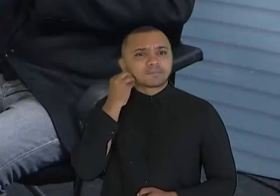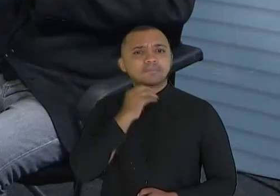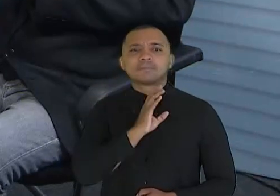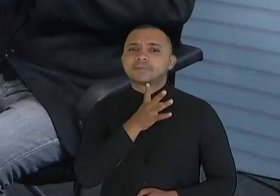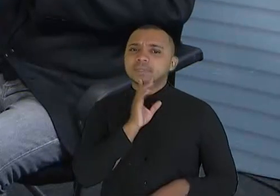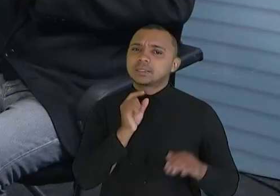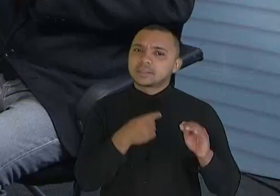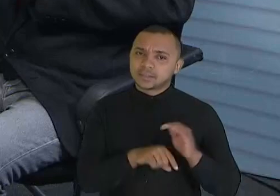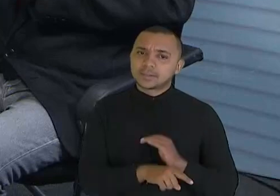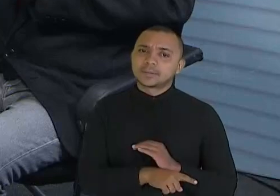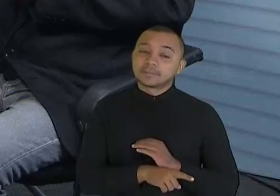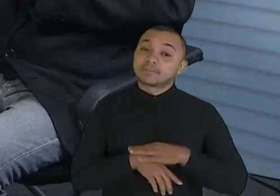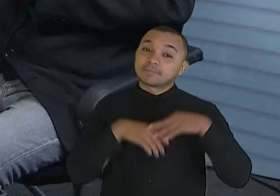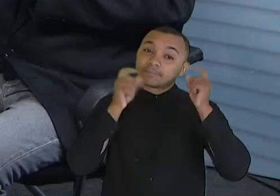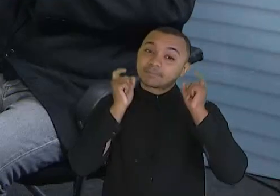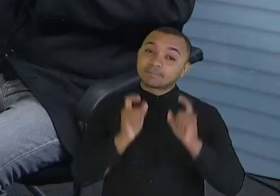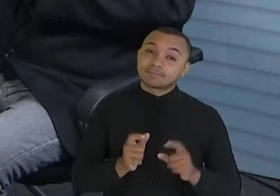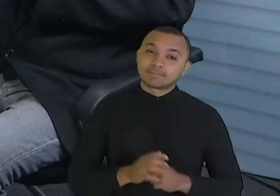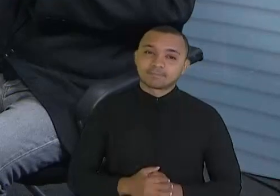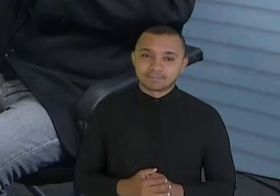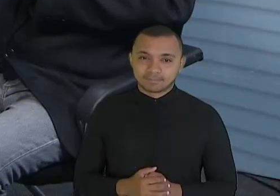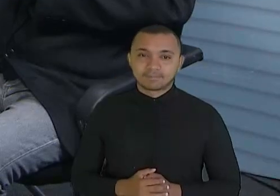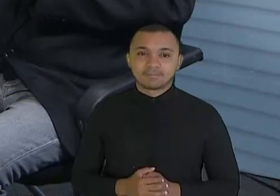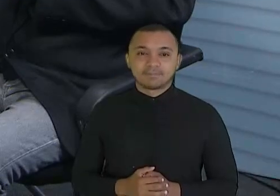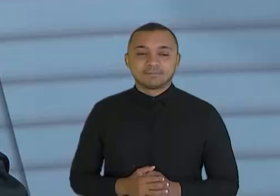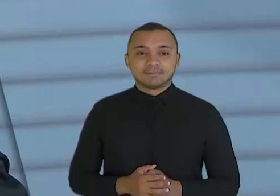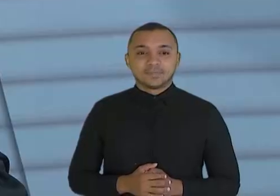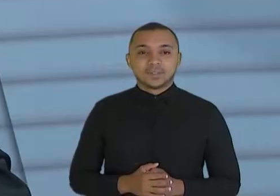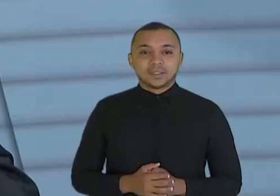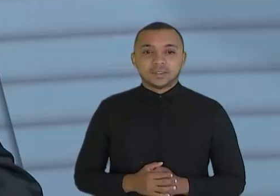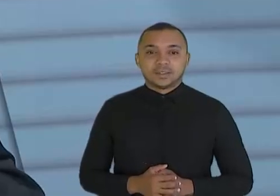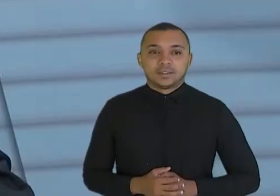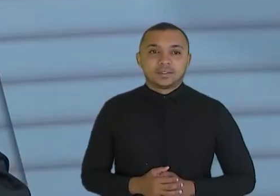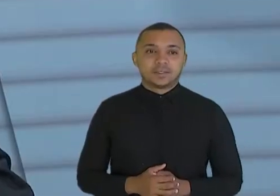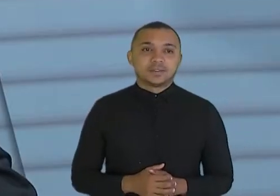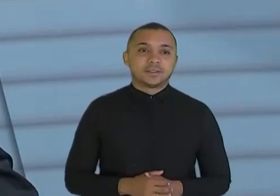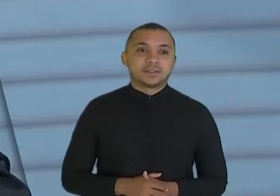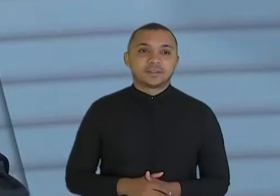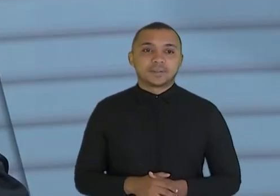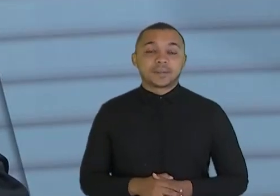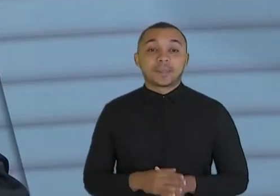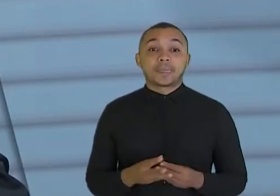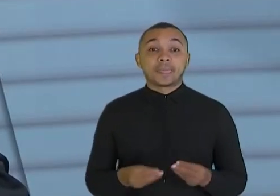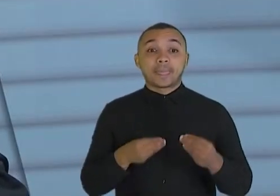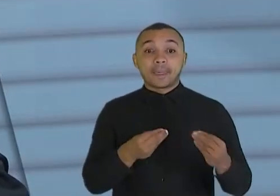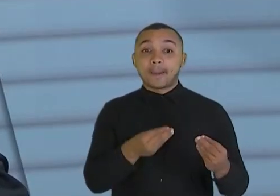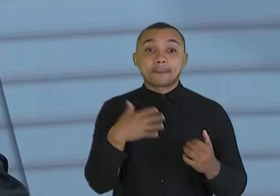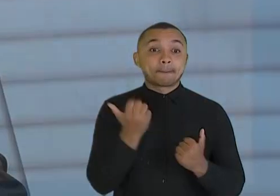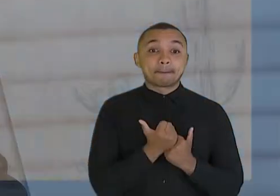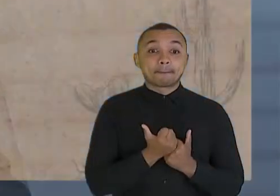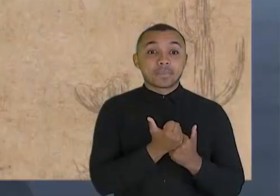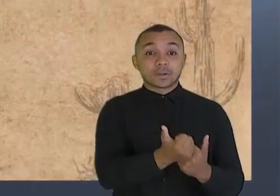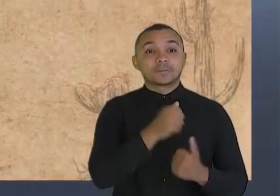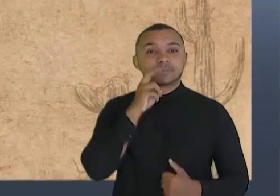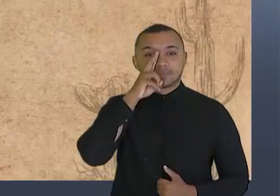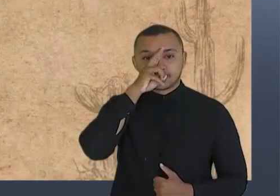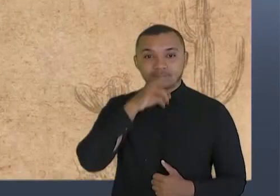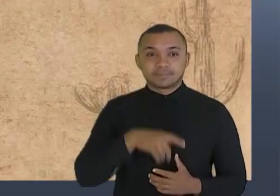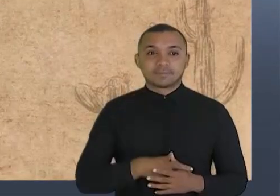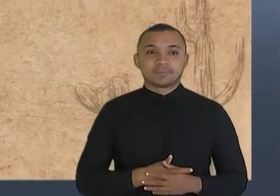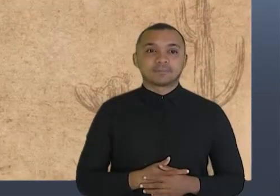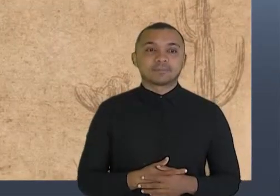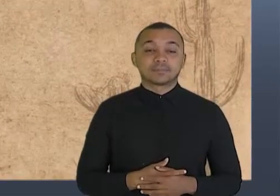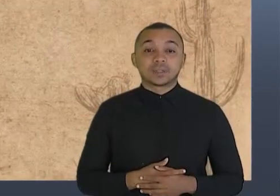Então, isso que é interessante. Transformar, né, e dar veracidade, força no que a gente faz. A